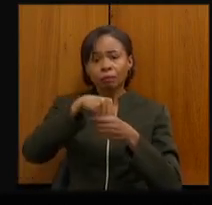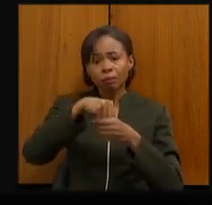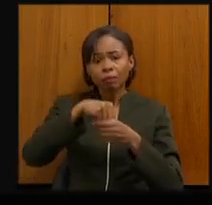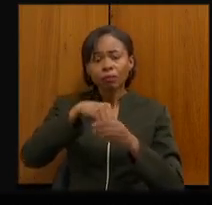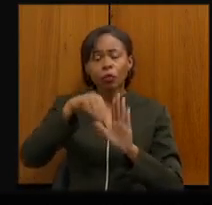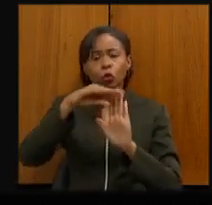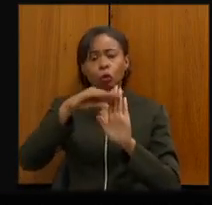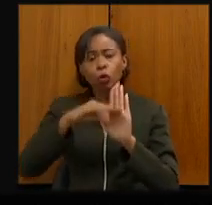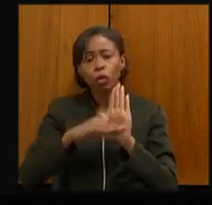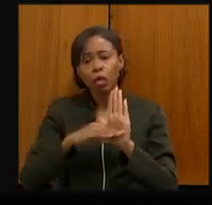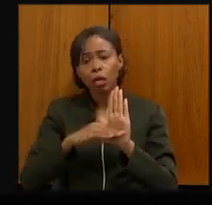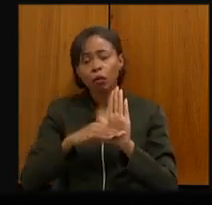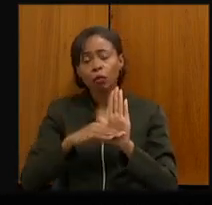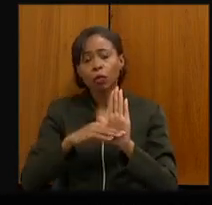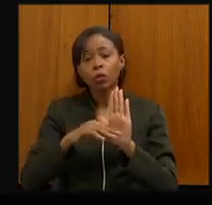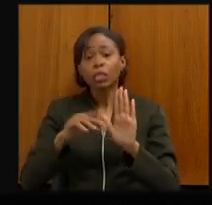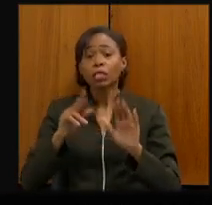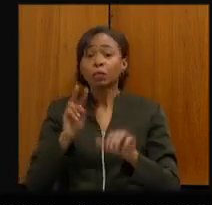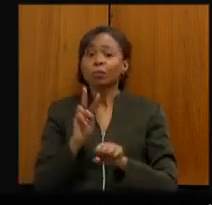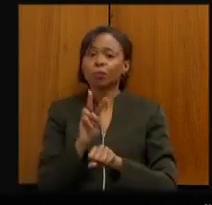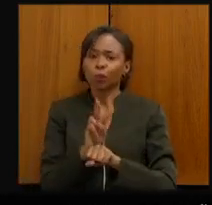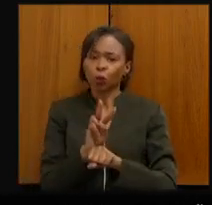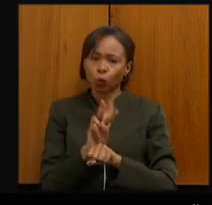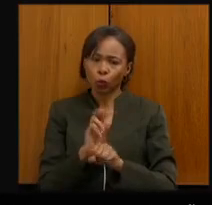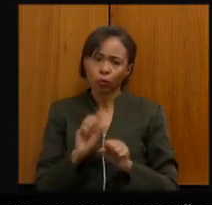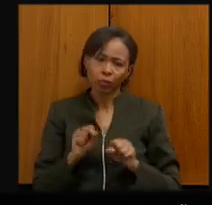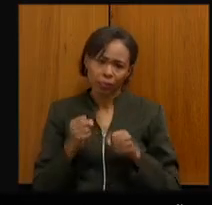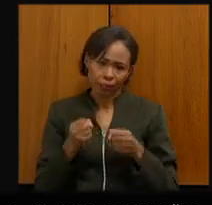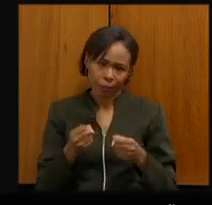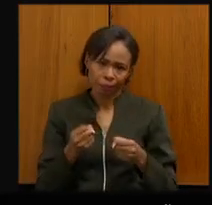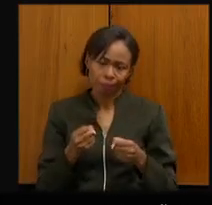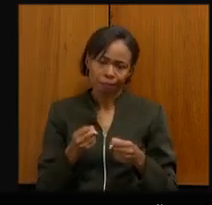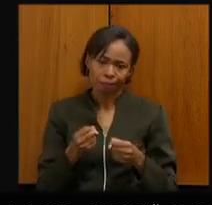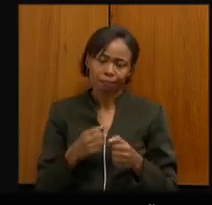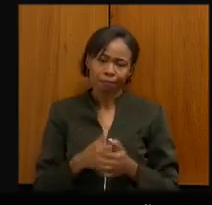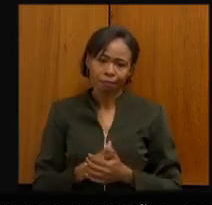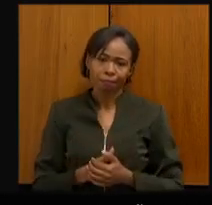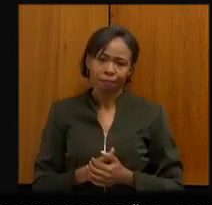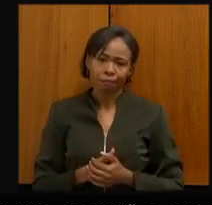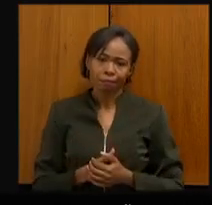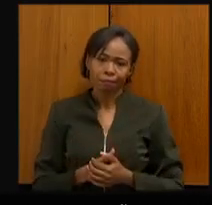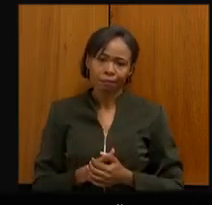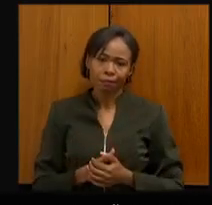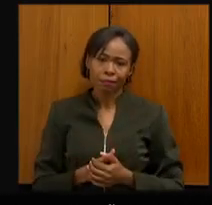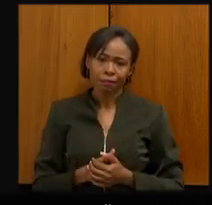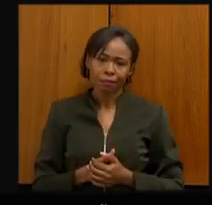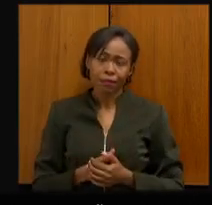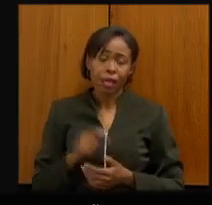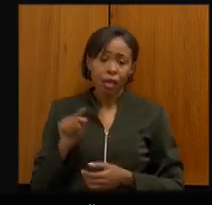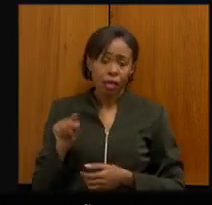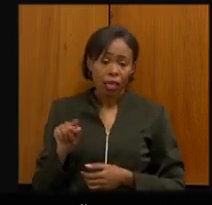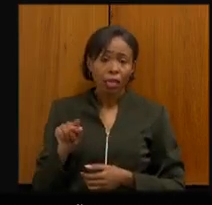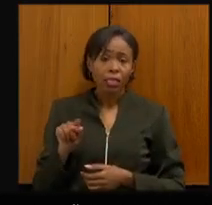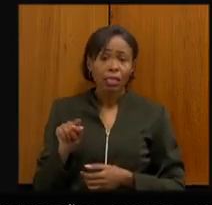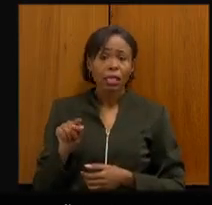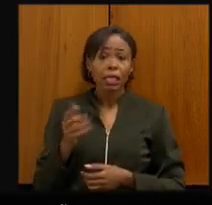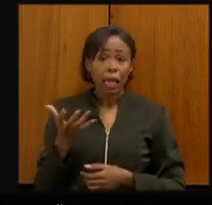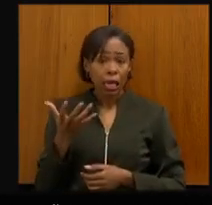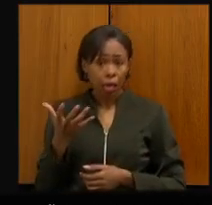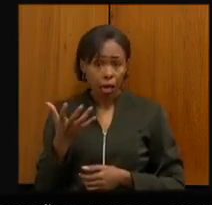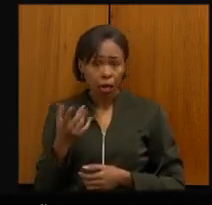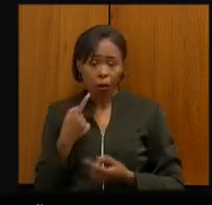de proteção é uma contradição enorme né ou seja aqueles que buscam o